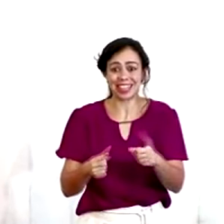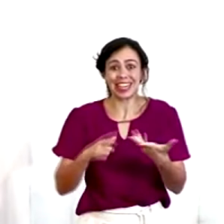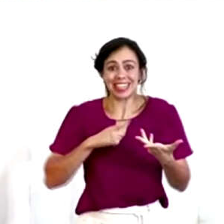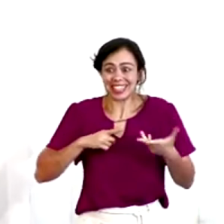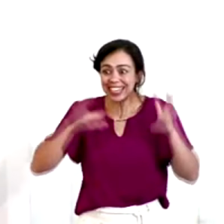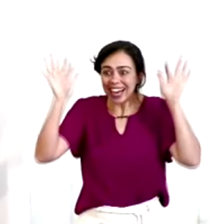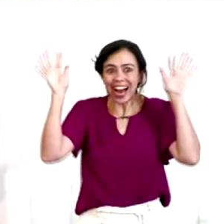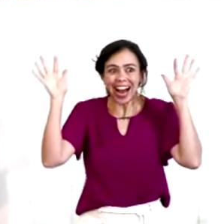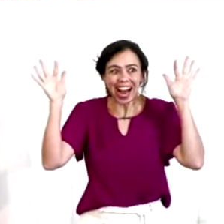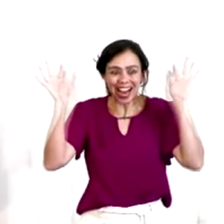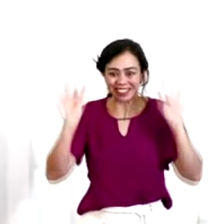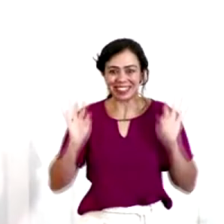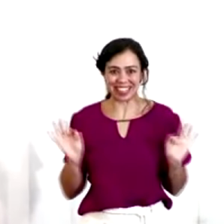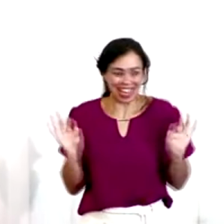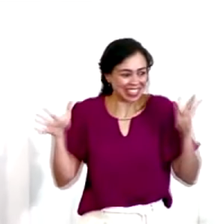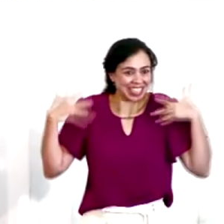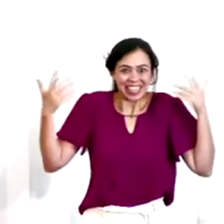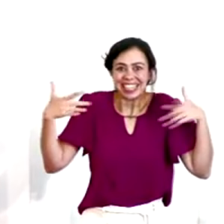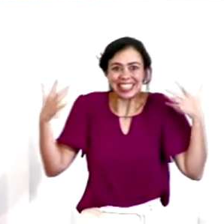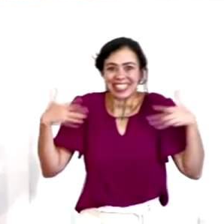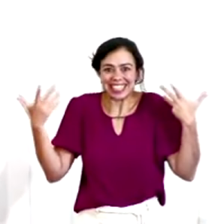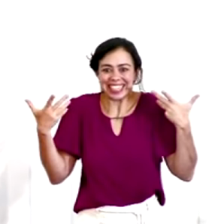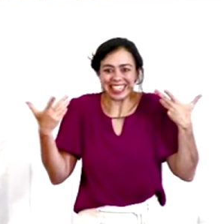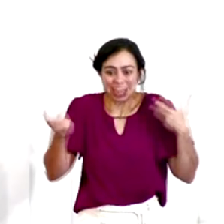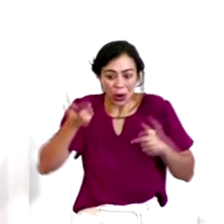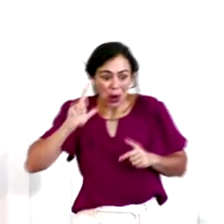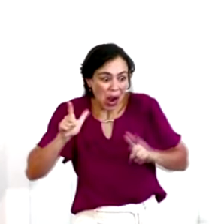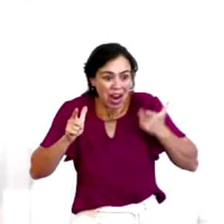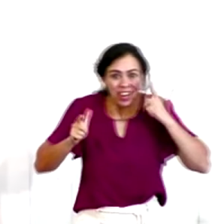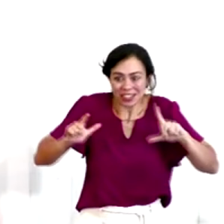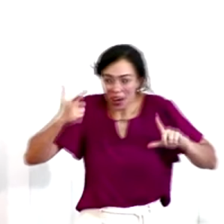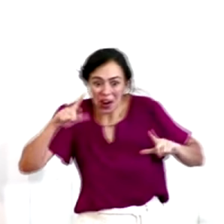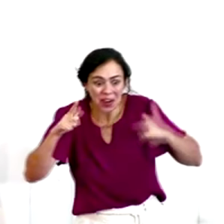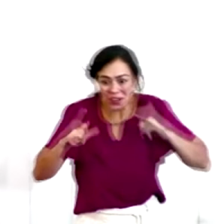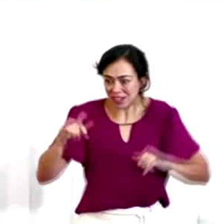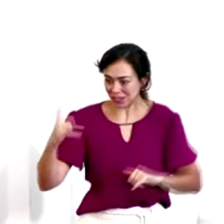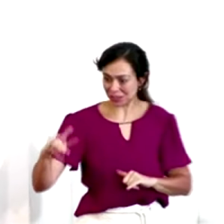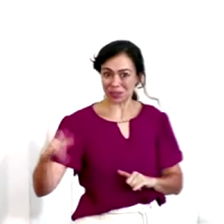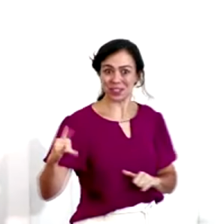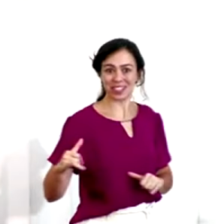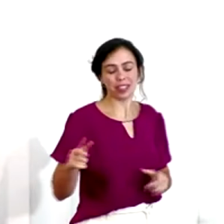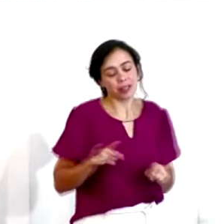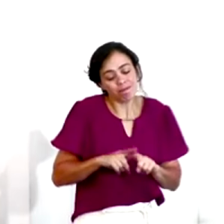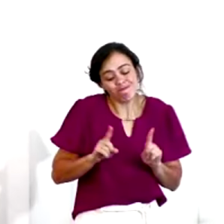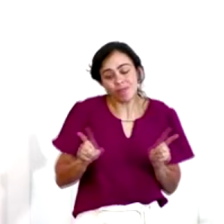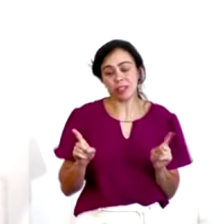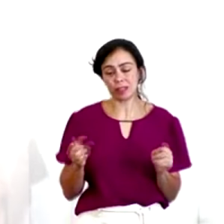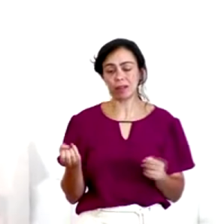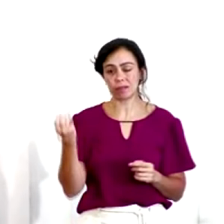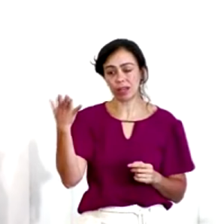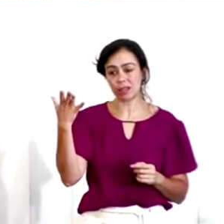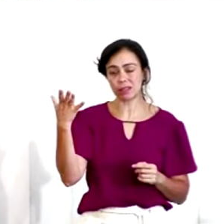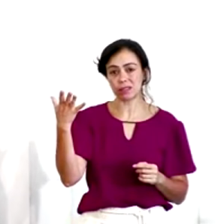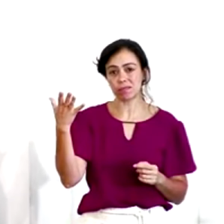tempo coisas quebradas por todos os lados, por todos os